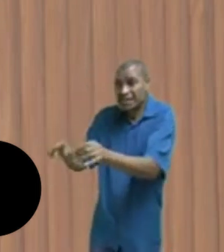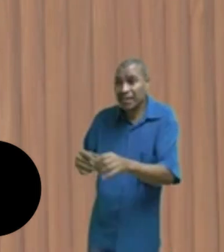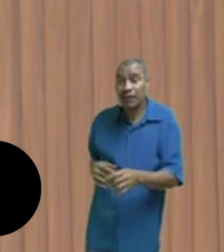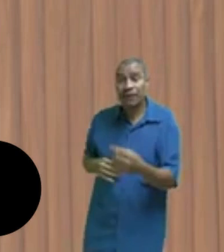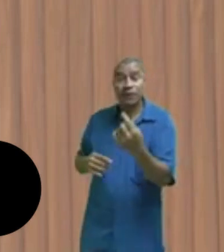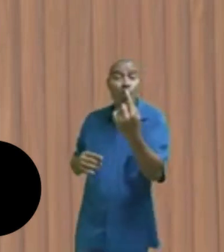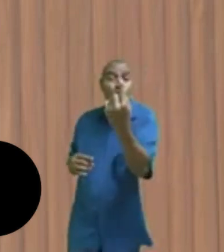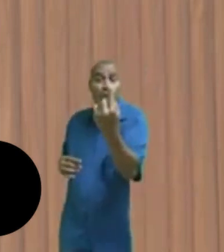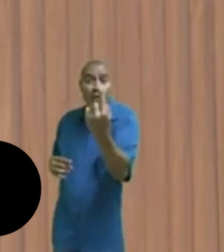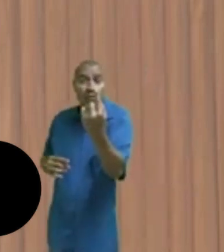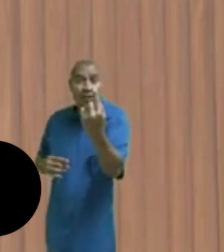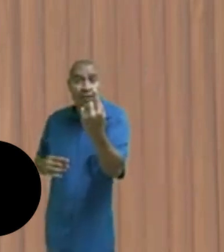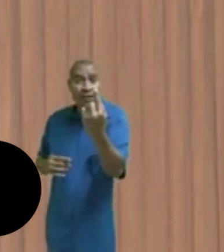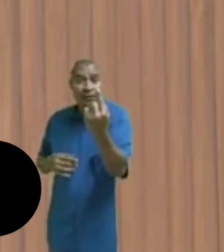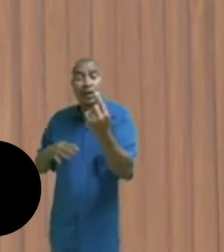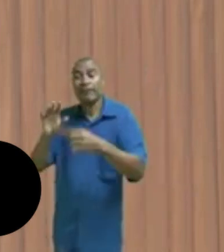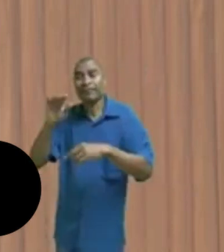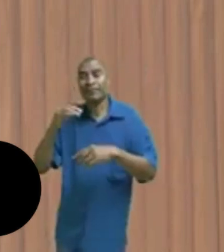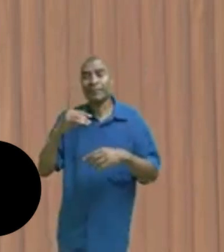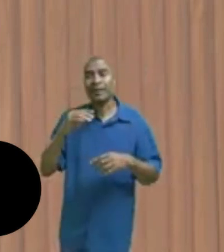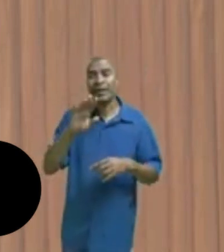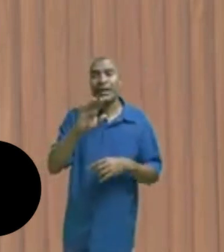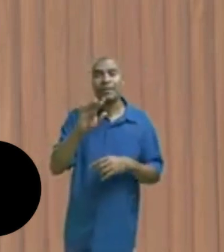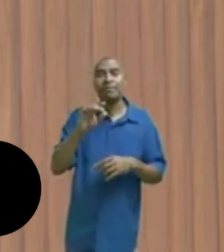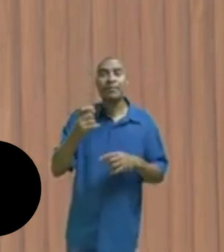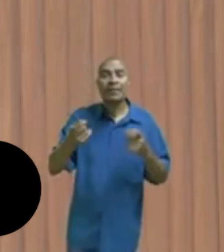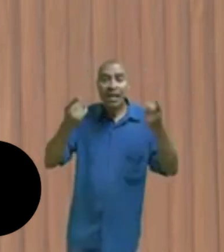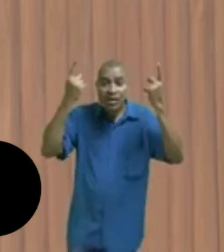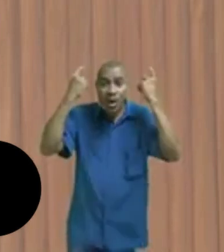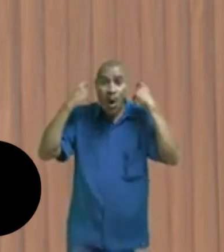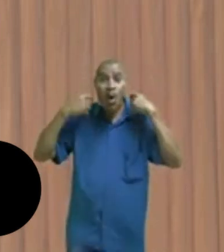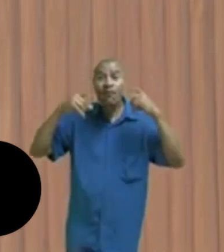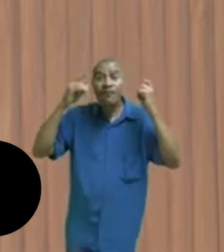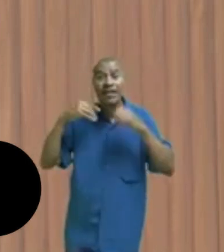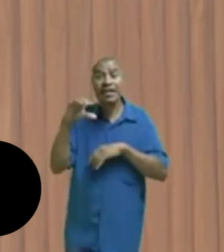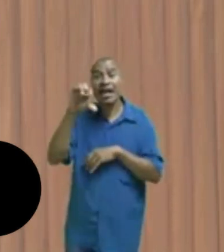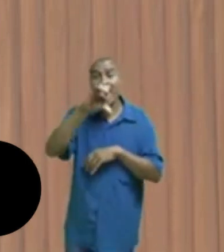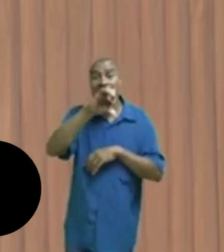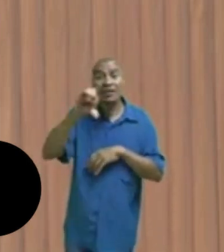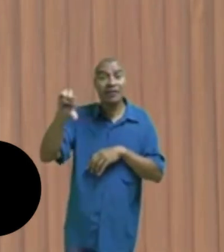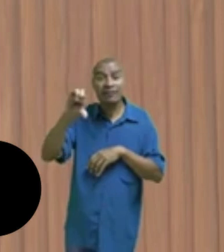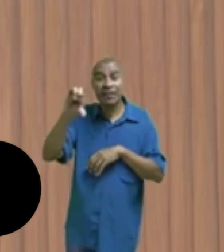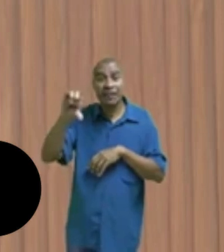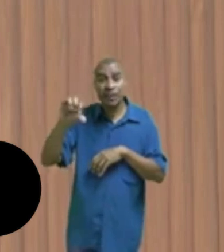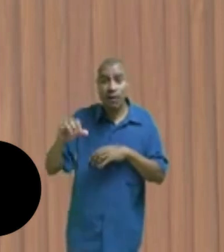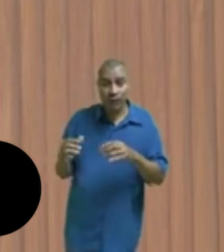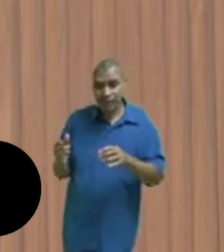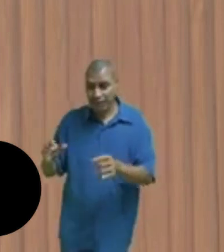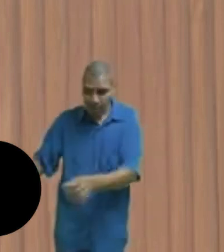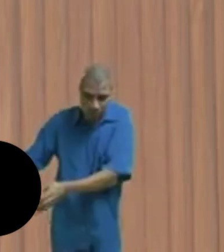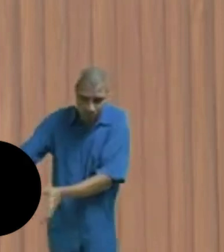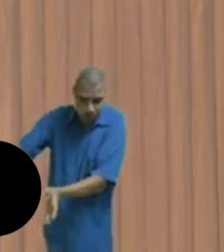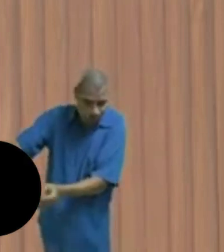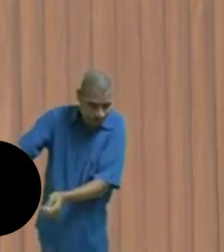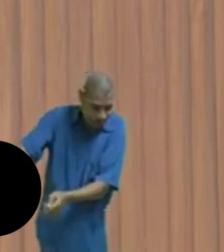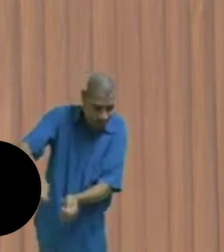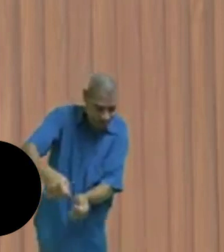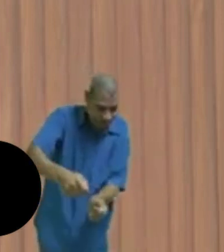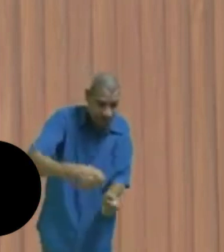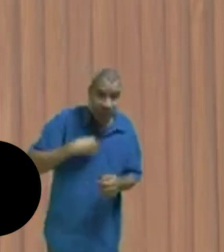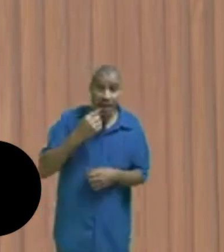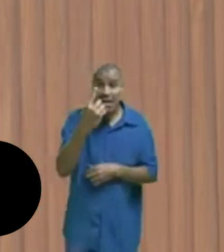uma. Quem encontrou Cristo, encontra tudo. E encontra tudo porque Cristo o encontrou primeiro.